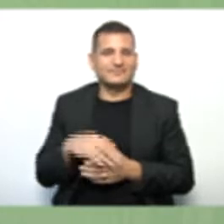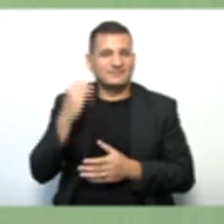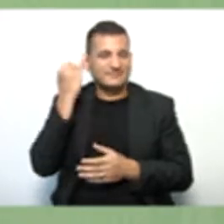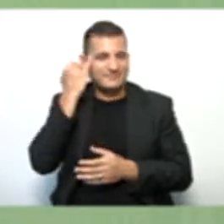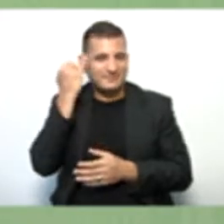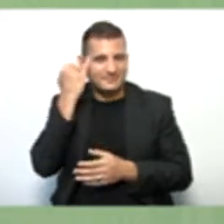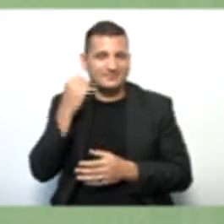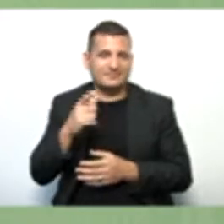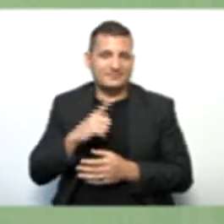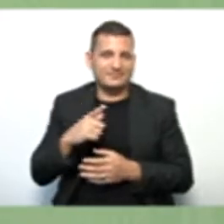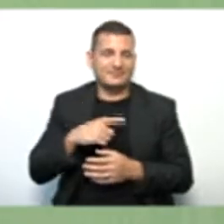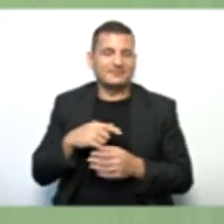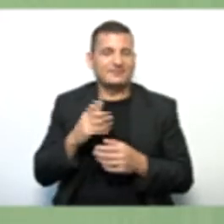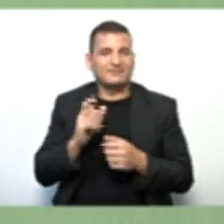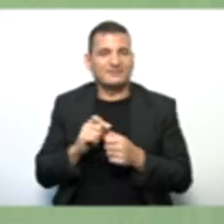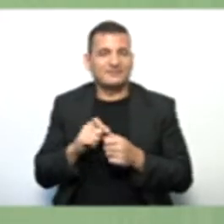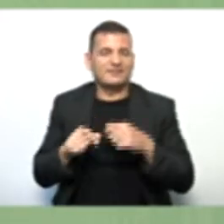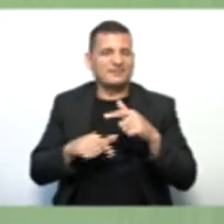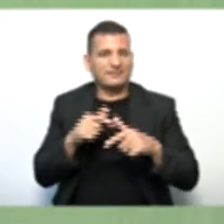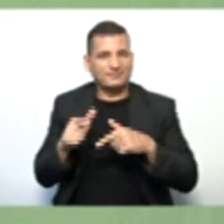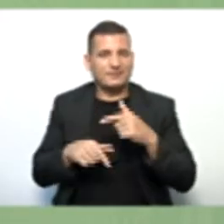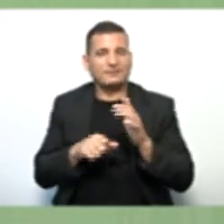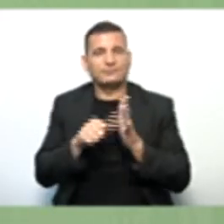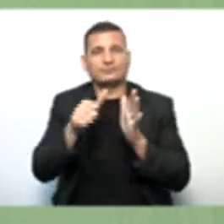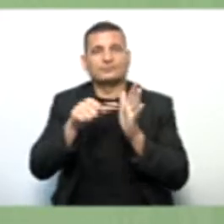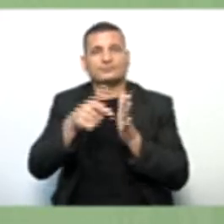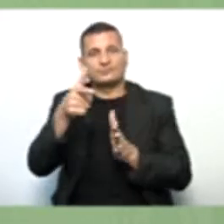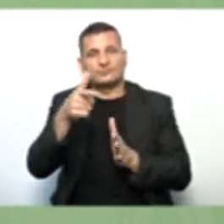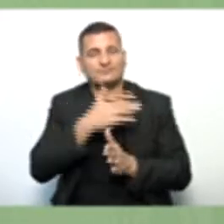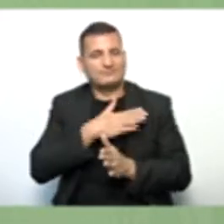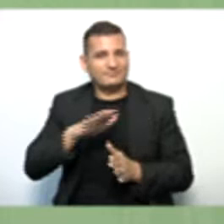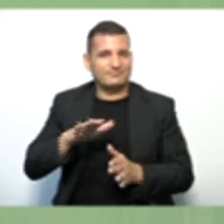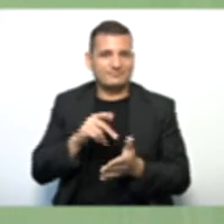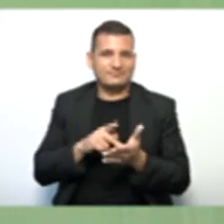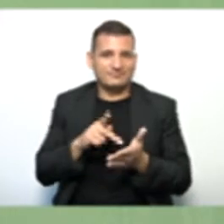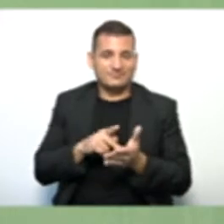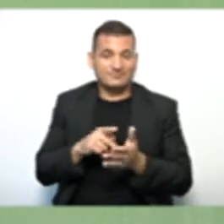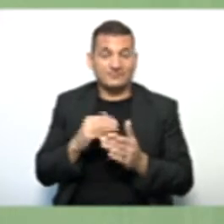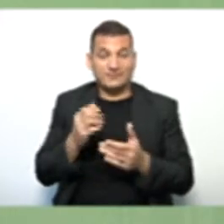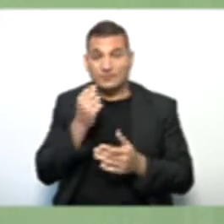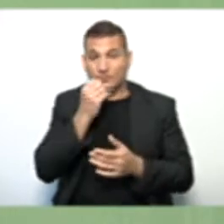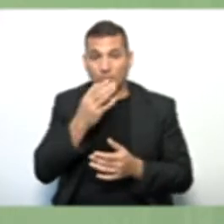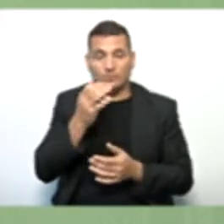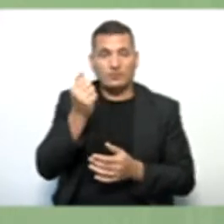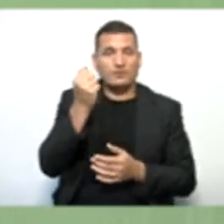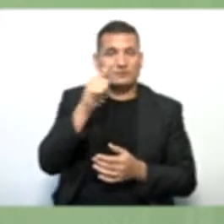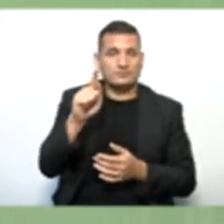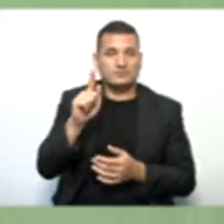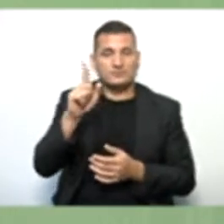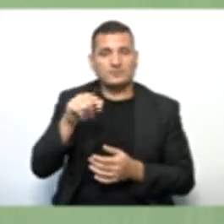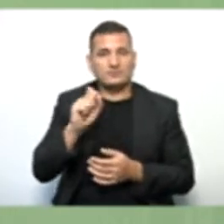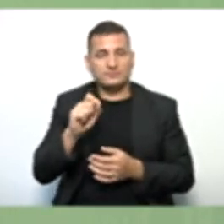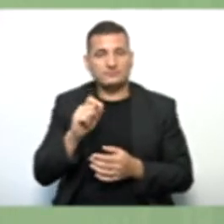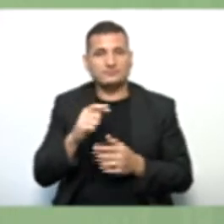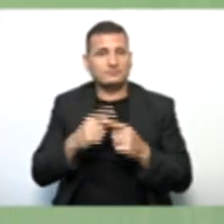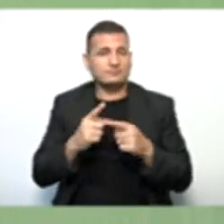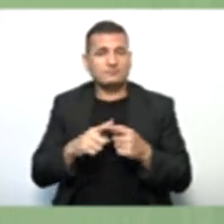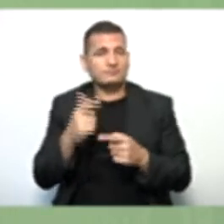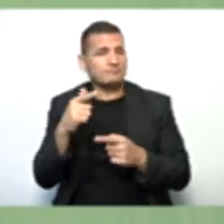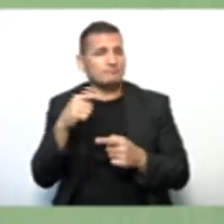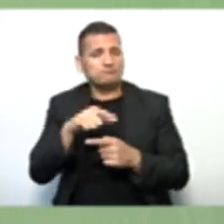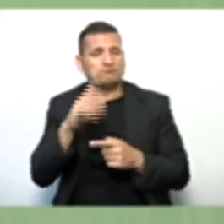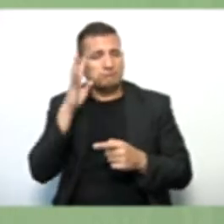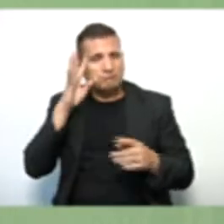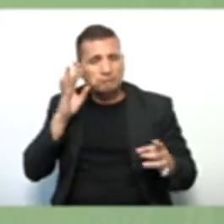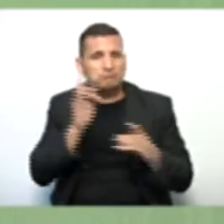preguiça de fazer serviço duas vezes, né? Com certeza. A gente não gosta disso nem... E o bom do algoritmo é justamente isso, porque não existe uma solução